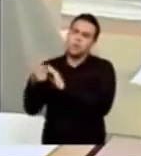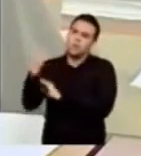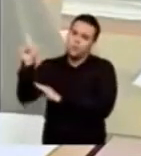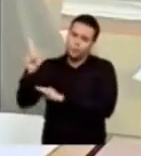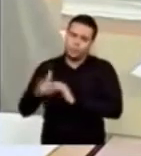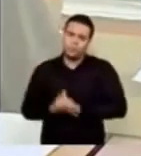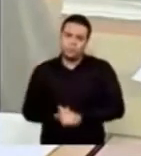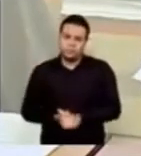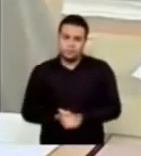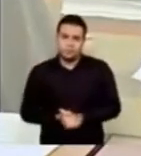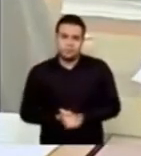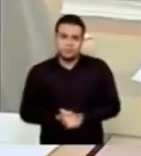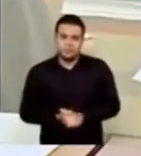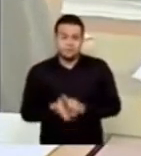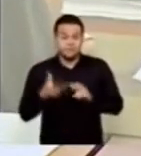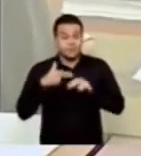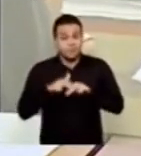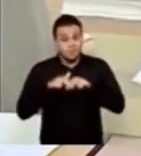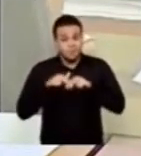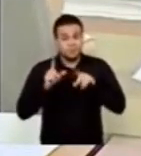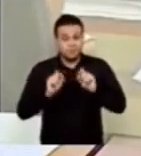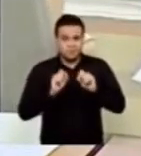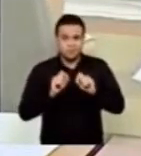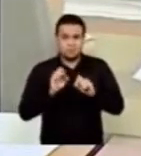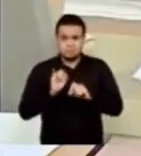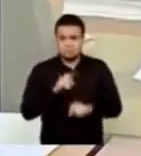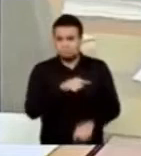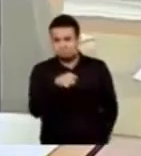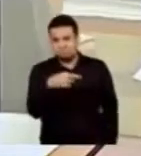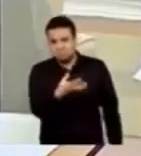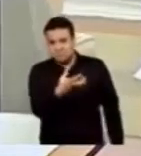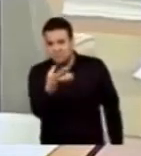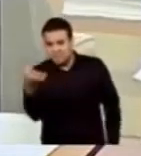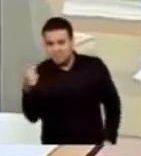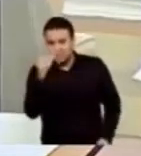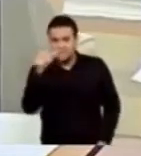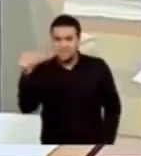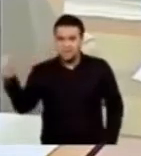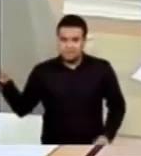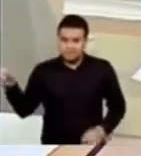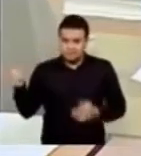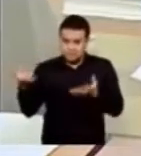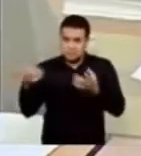propósito. Portanto, quem quiser